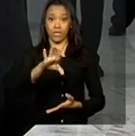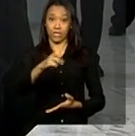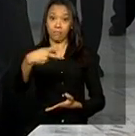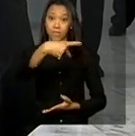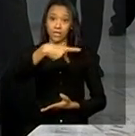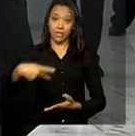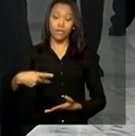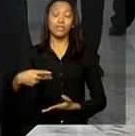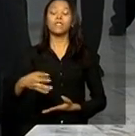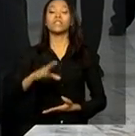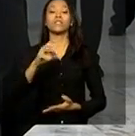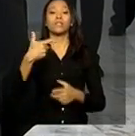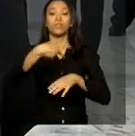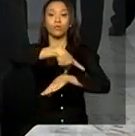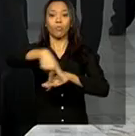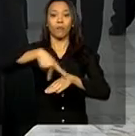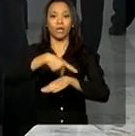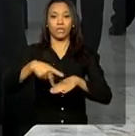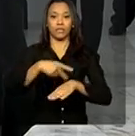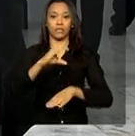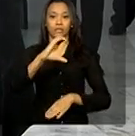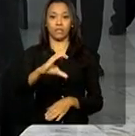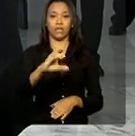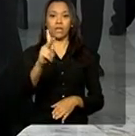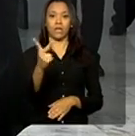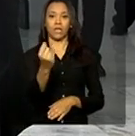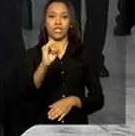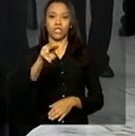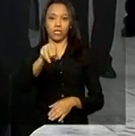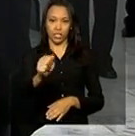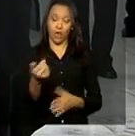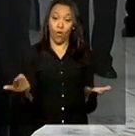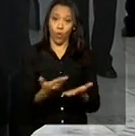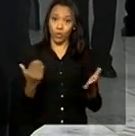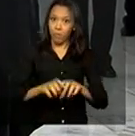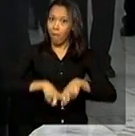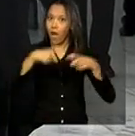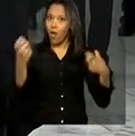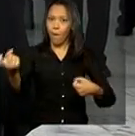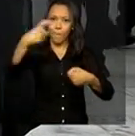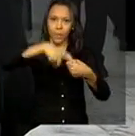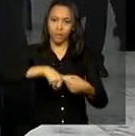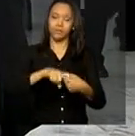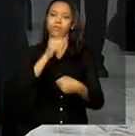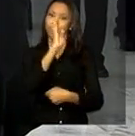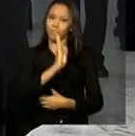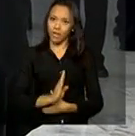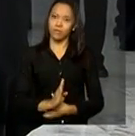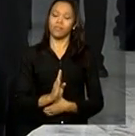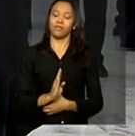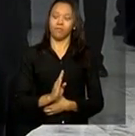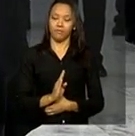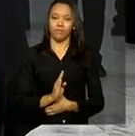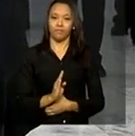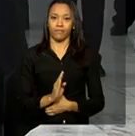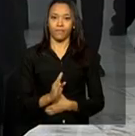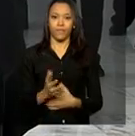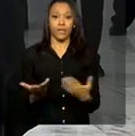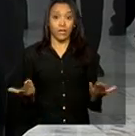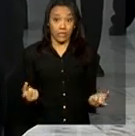Li Yuanqiao. A China, que é hoje o maior parceiro comercial do Brasil, sim, né? Desbancou os Estados Unidos.